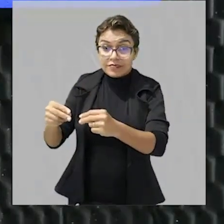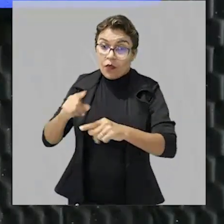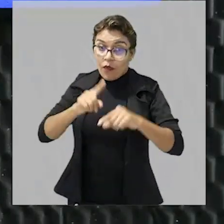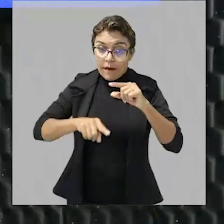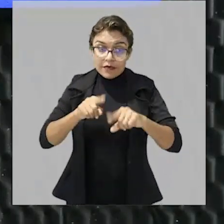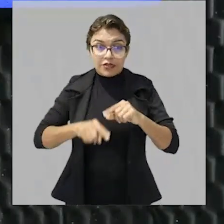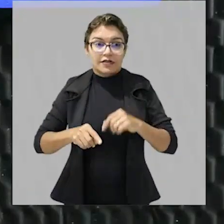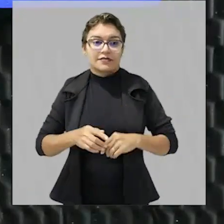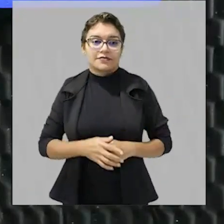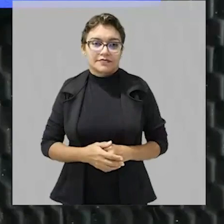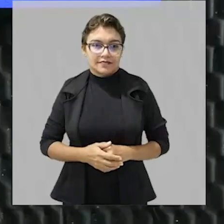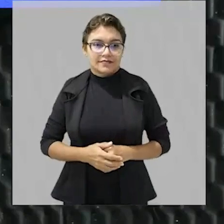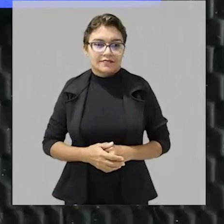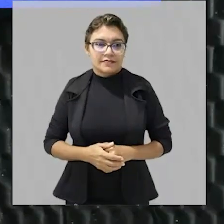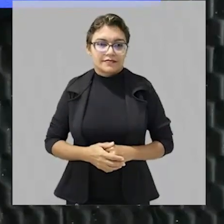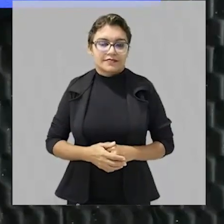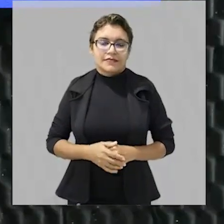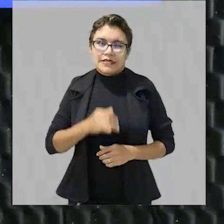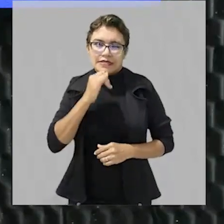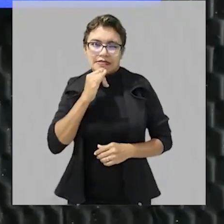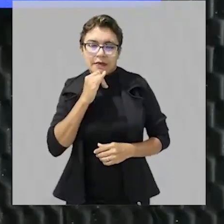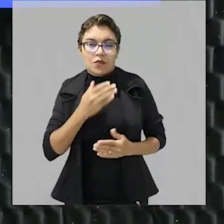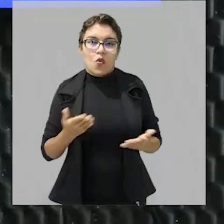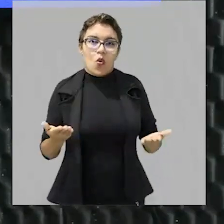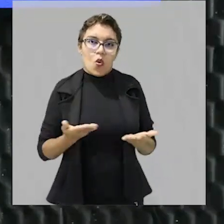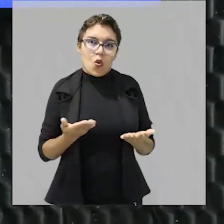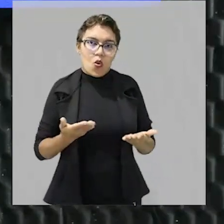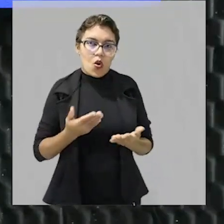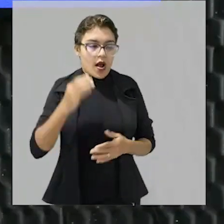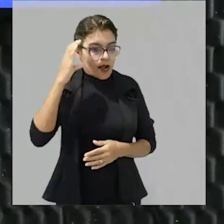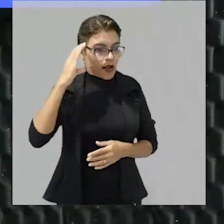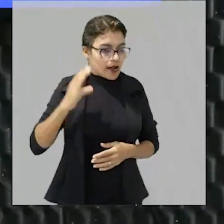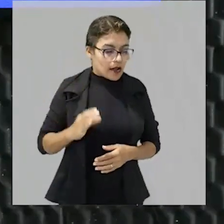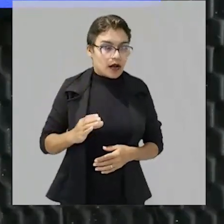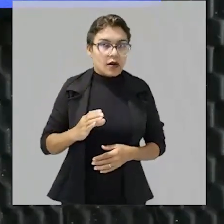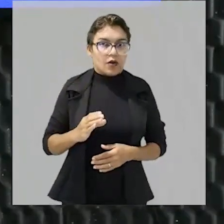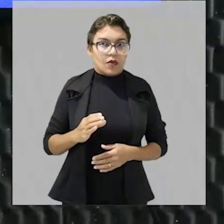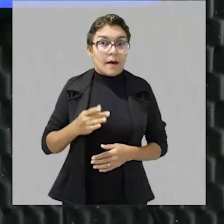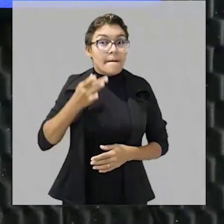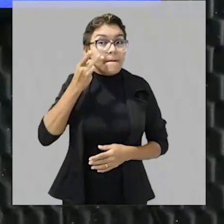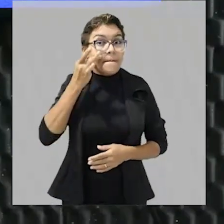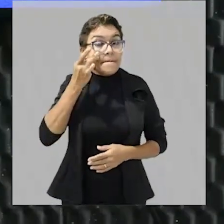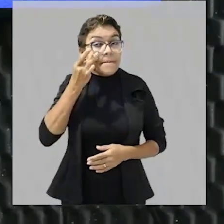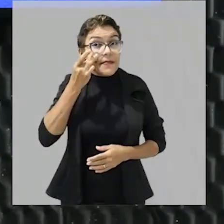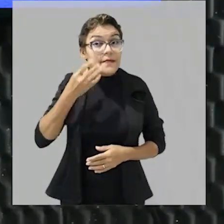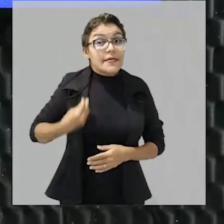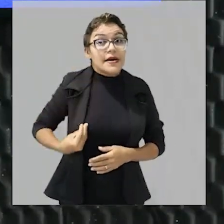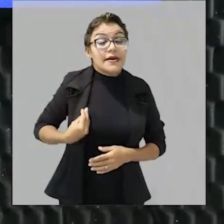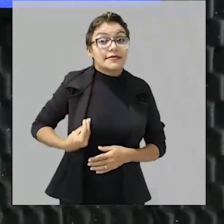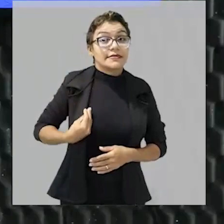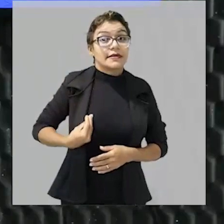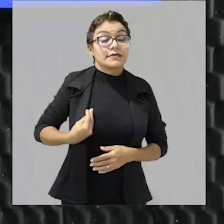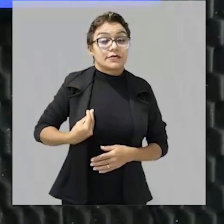tempo, que os neandertais viveram entre os homens. Isso já tem muito tempo, né? Tem